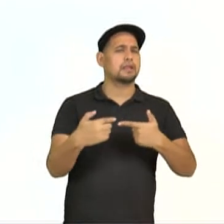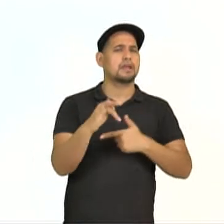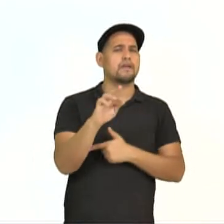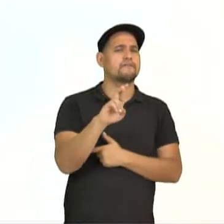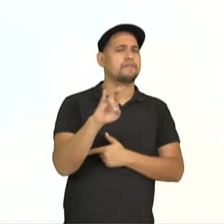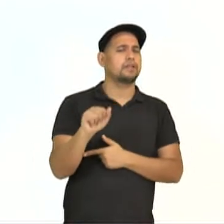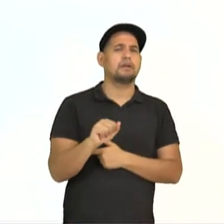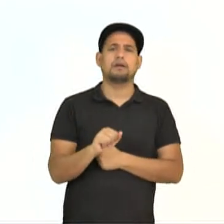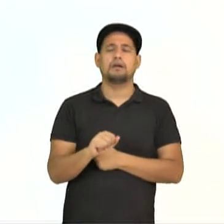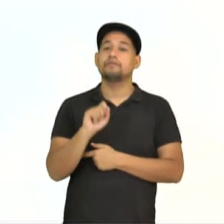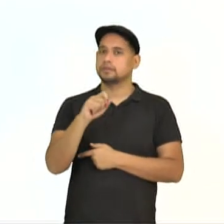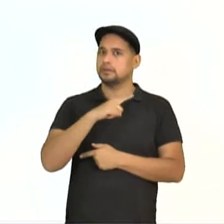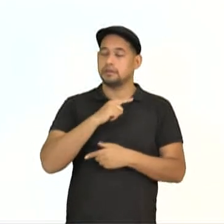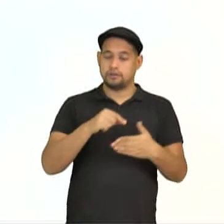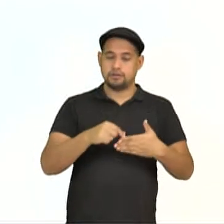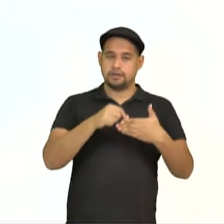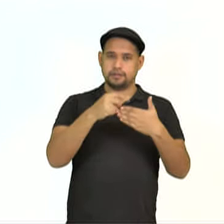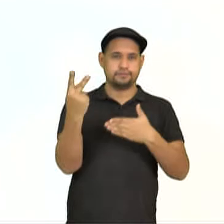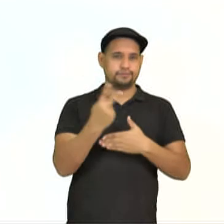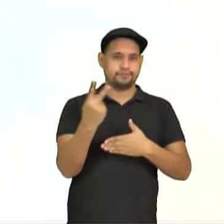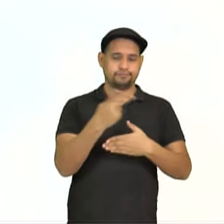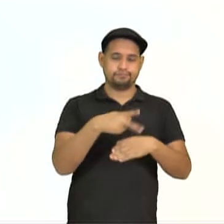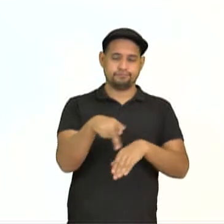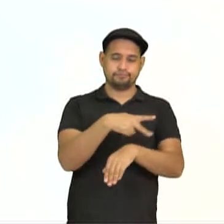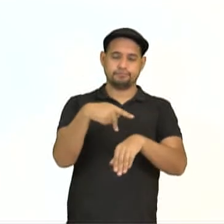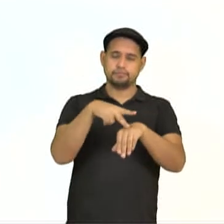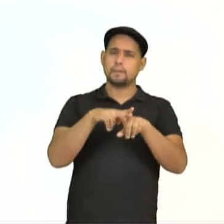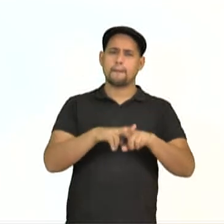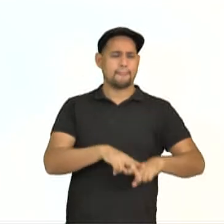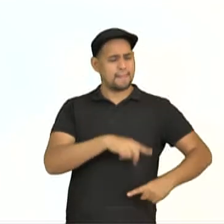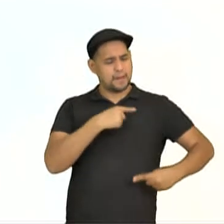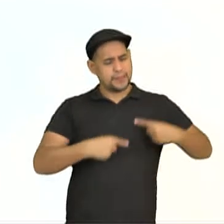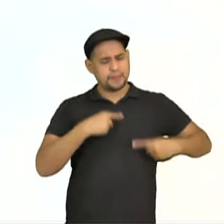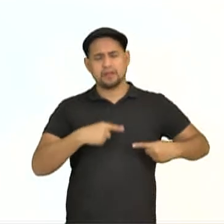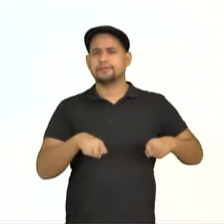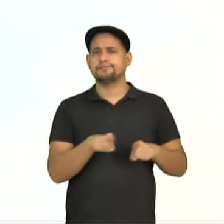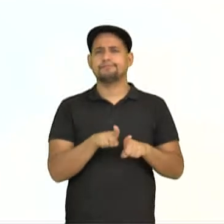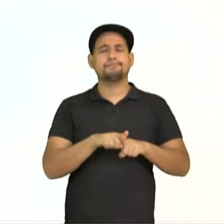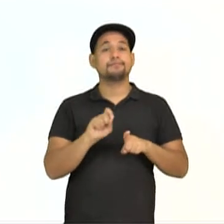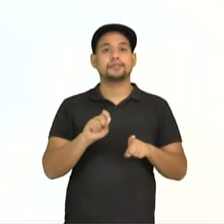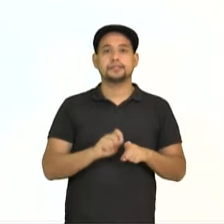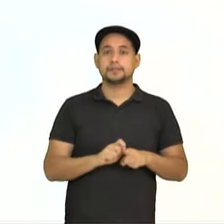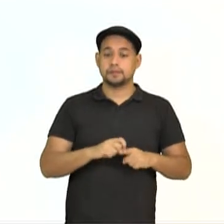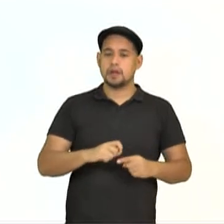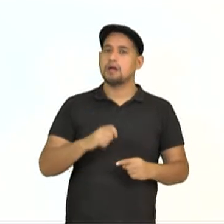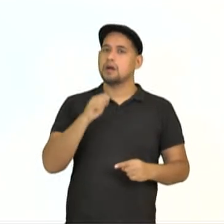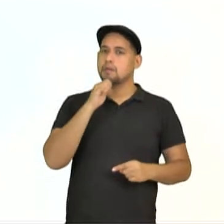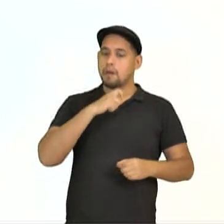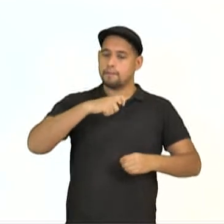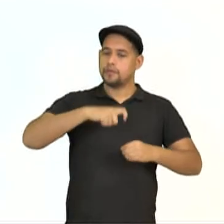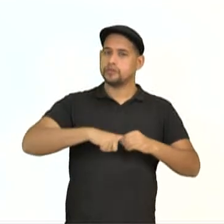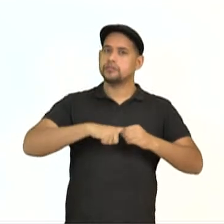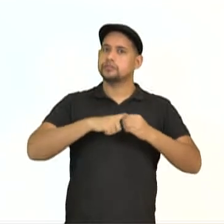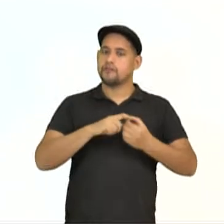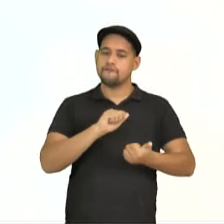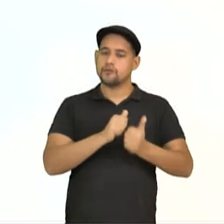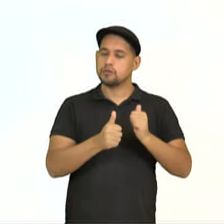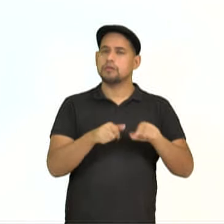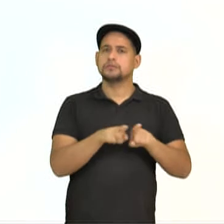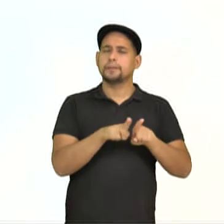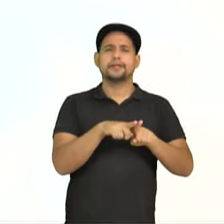Fria. Você tem os líderes dos dois países disputando em uma simulação de uma partida de futebol, onde